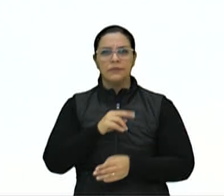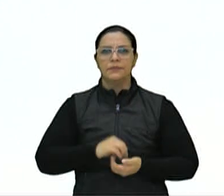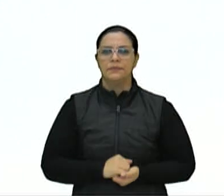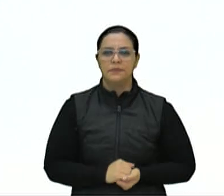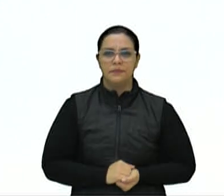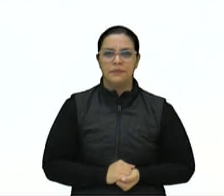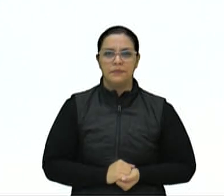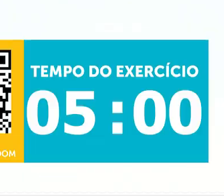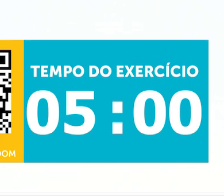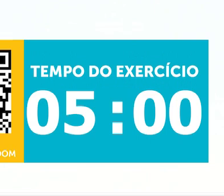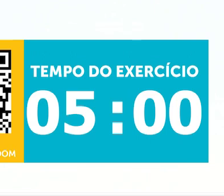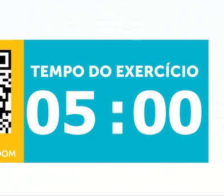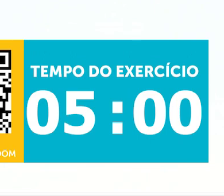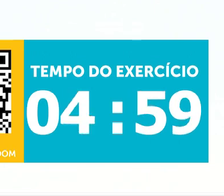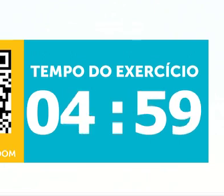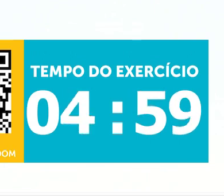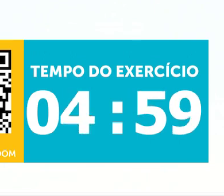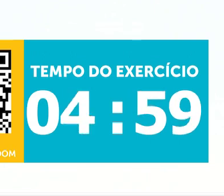retornaremos.